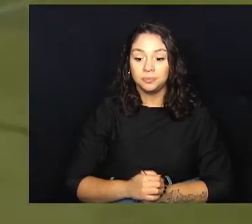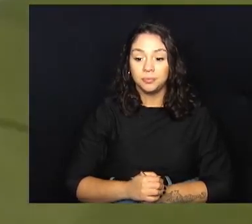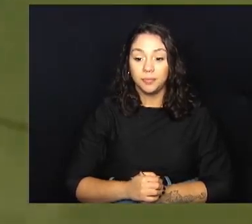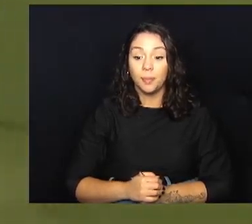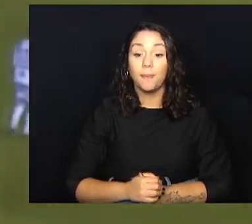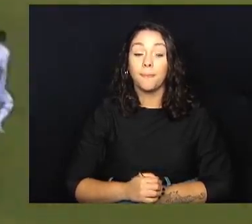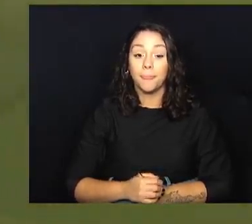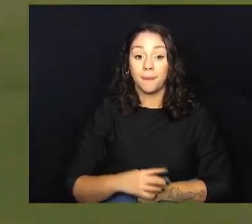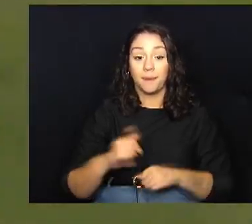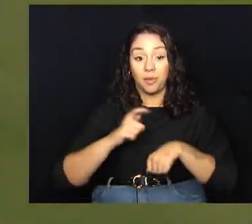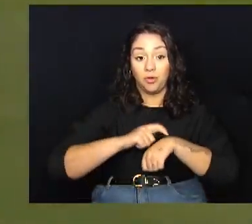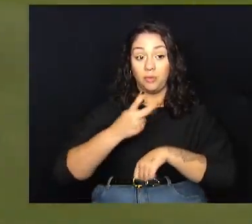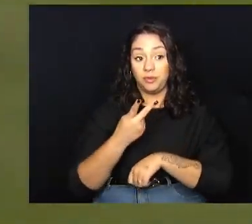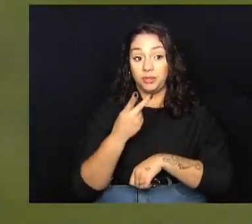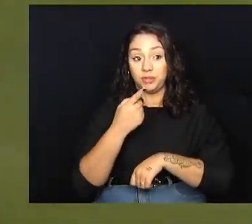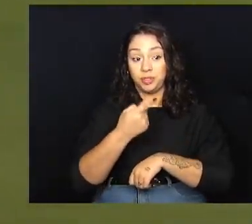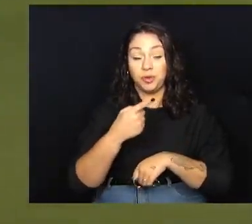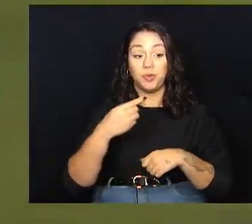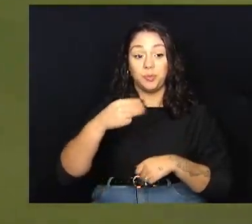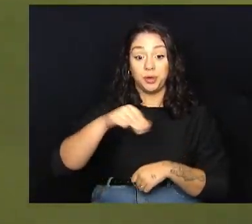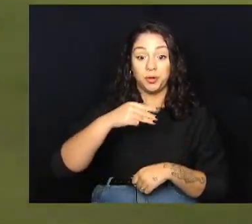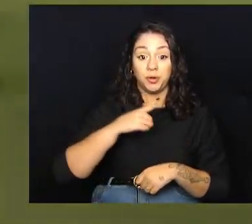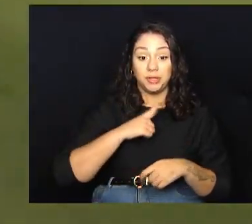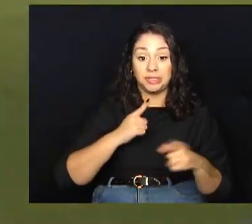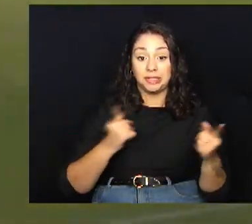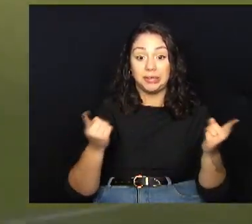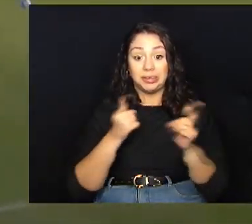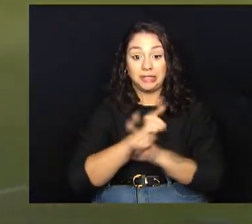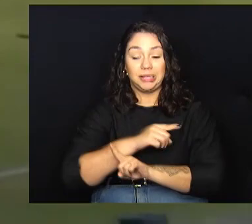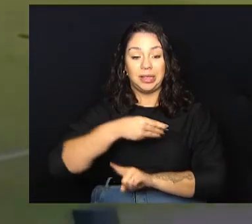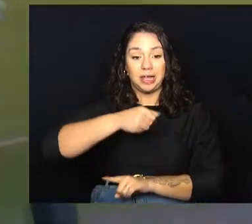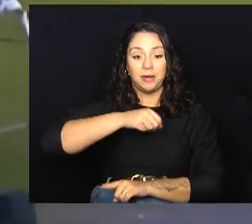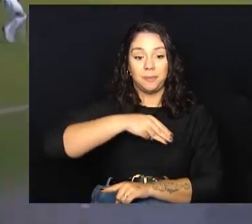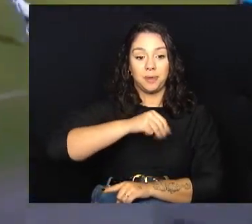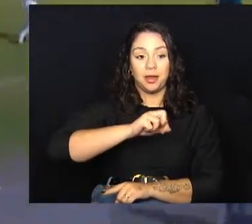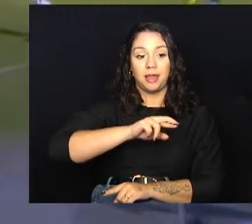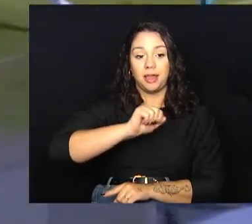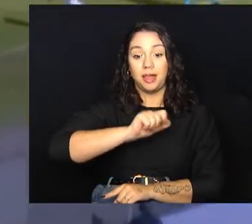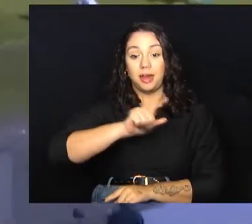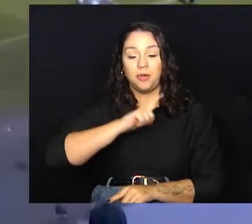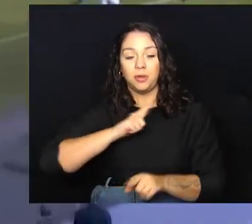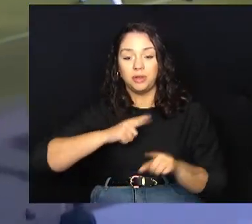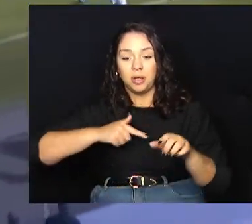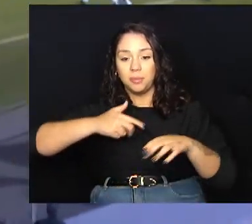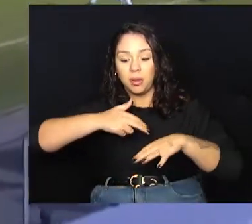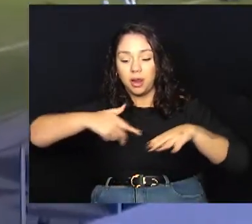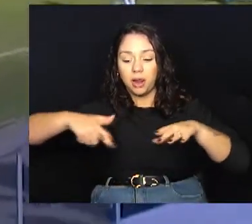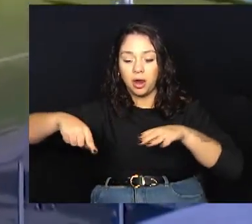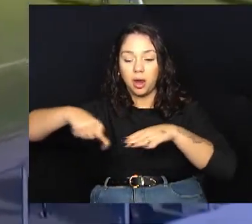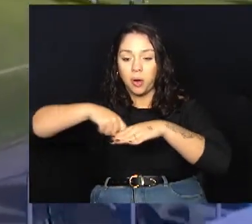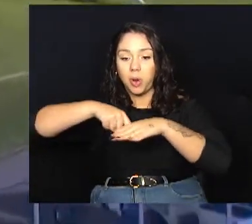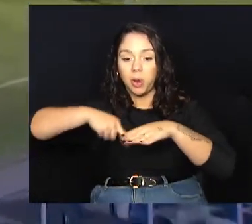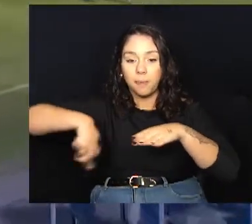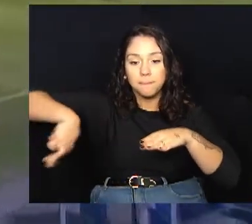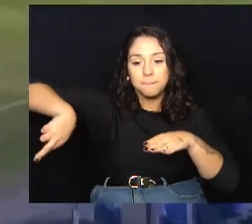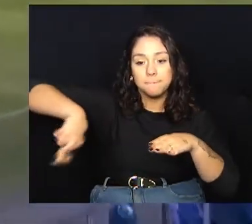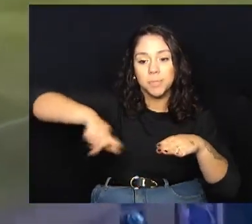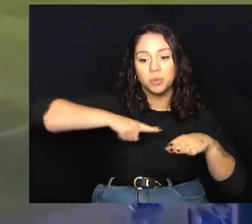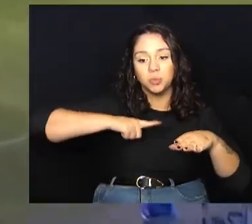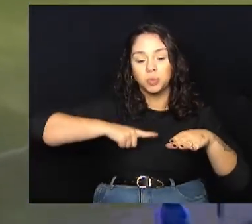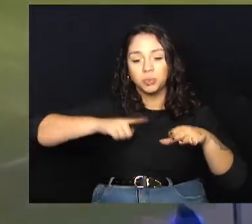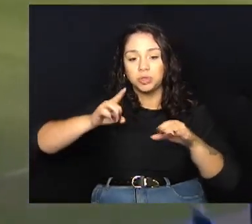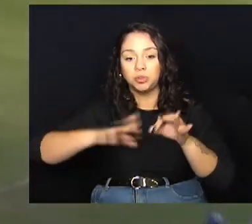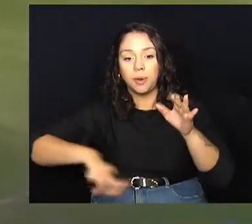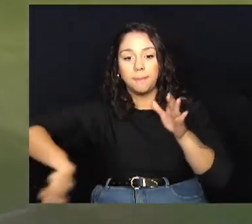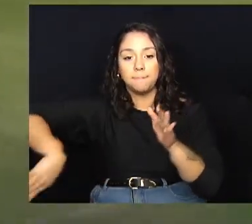aos 21 minutos Amaral inverteu o jogo para que na ponta direita invadiu a área e soltou a canhota